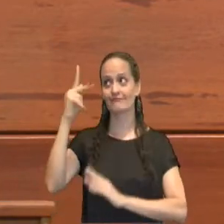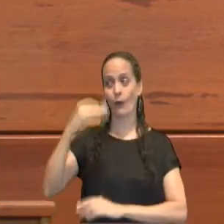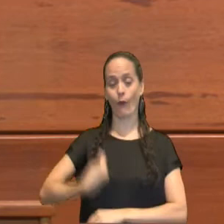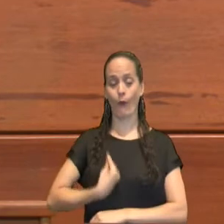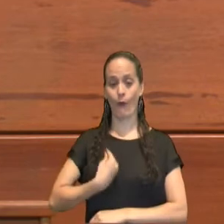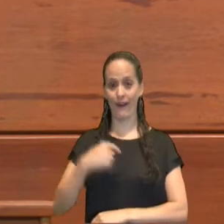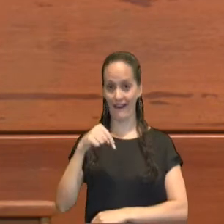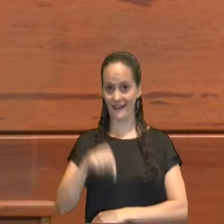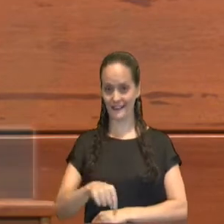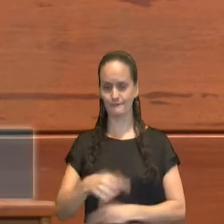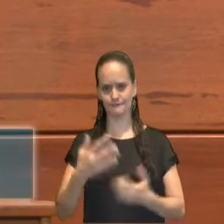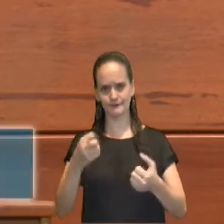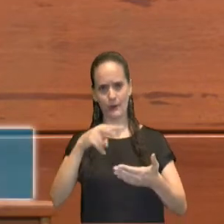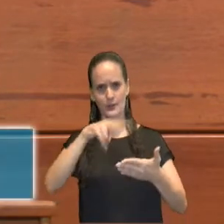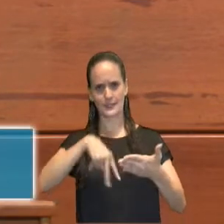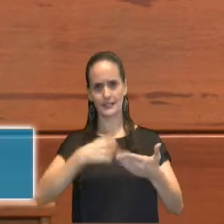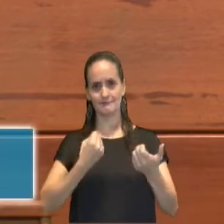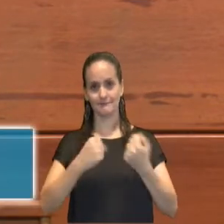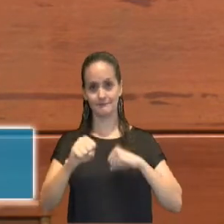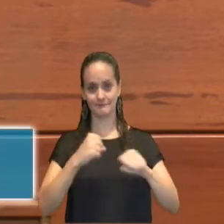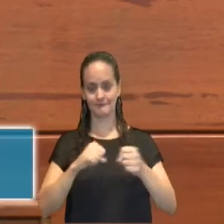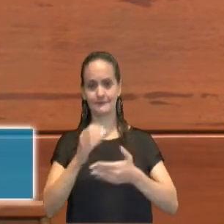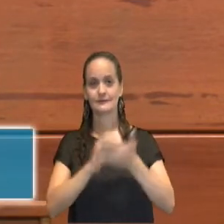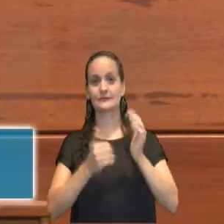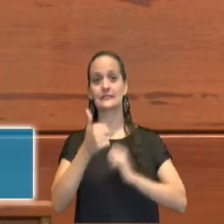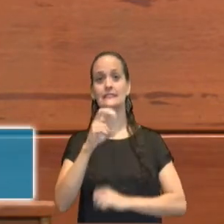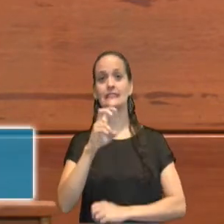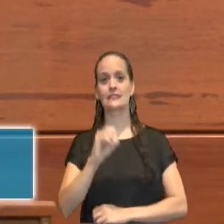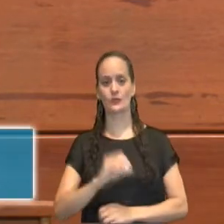Leiamos juntos, então, o Salmo 150.